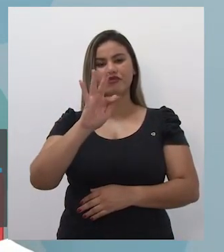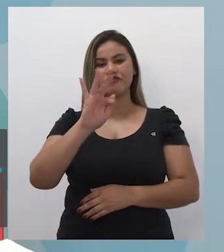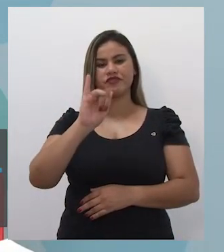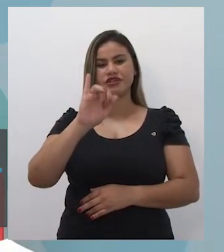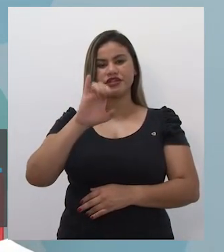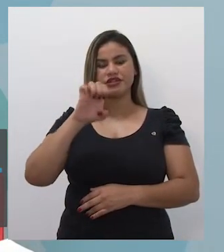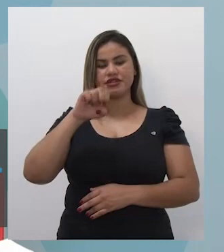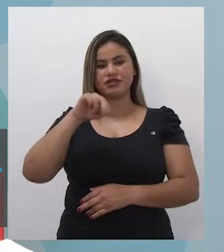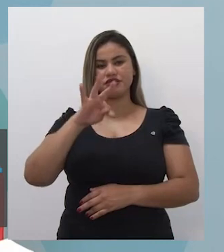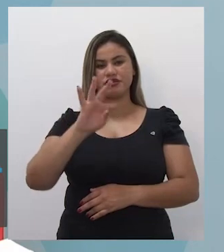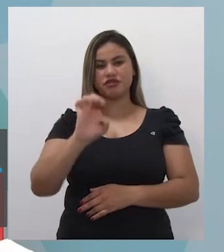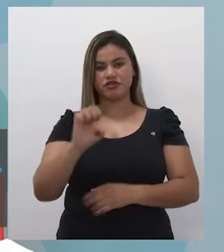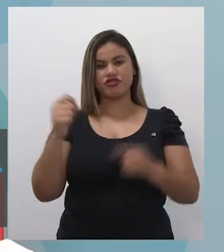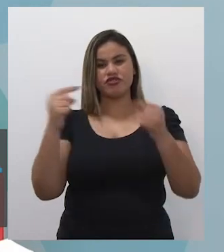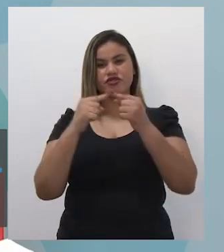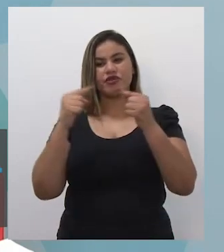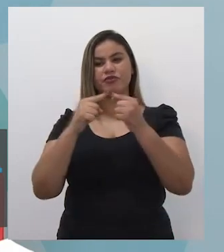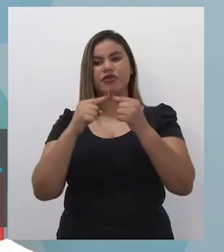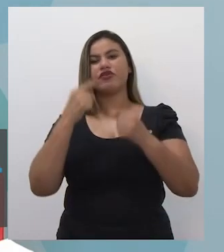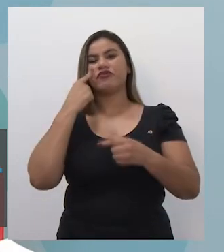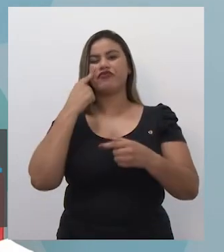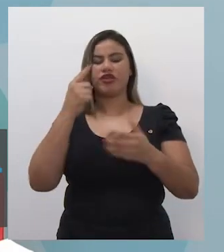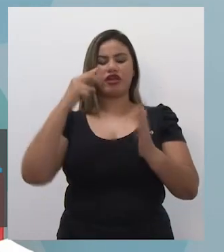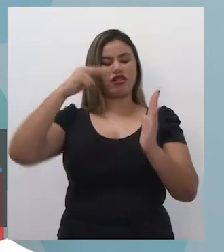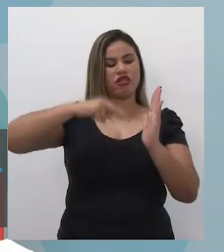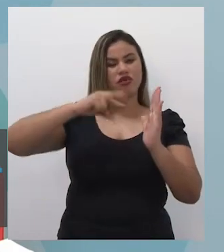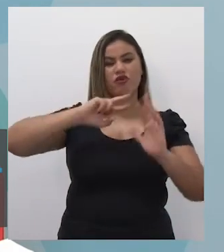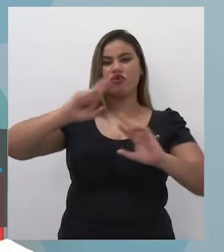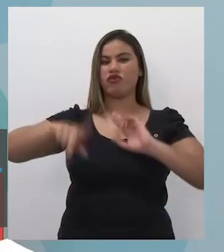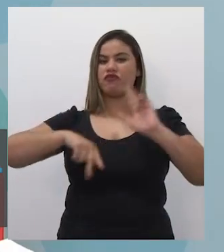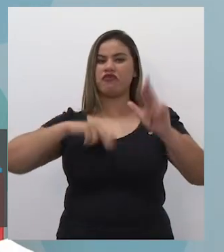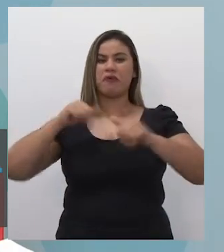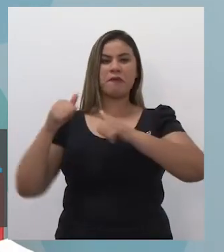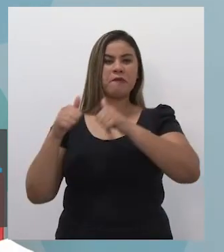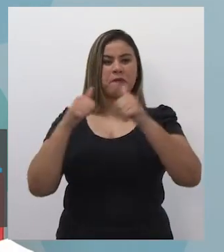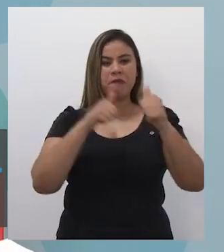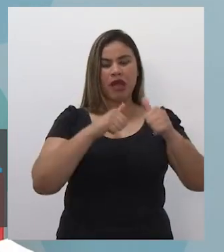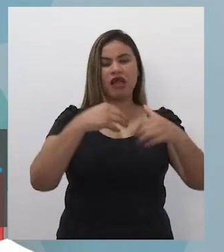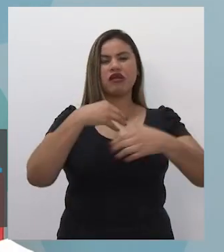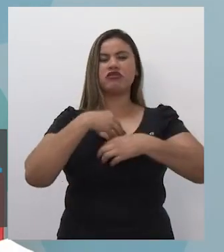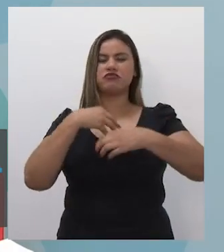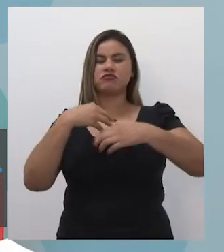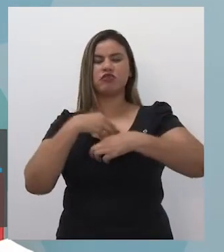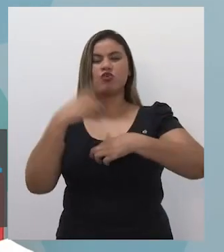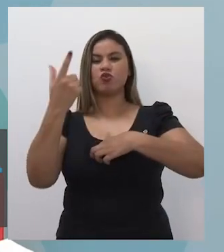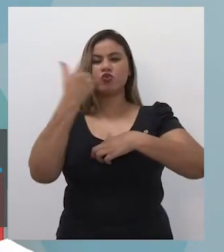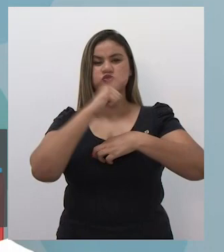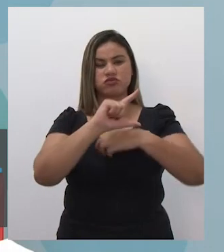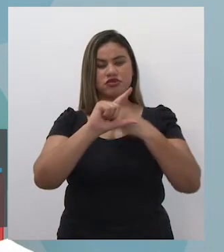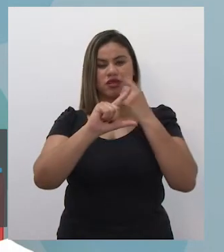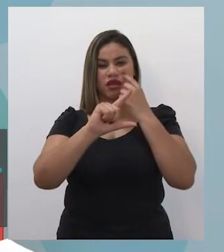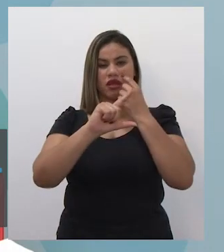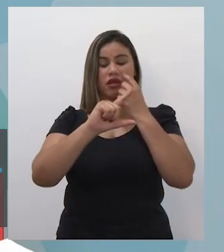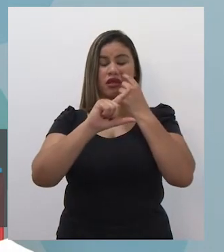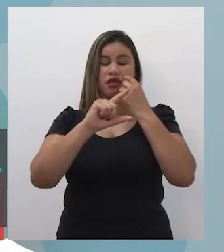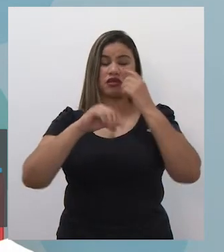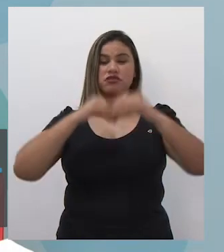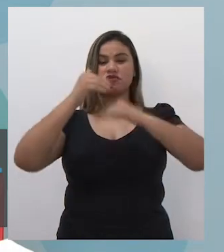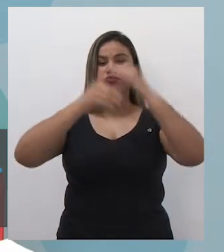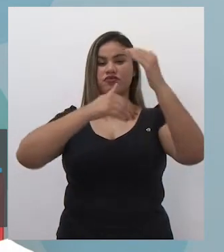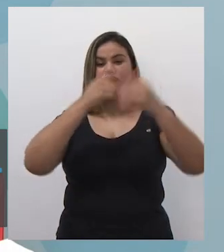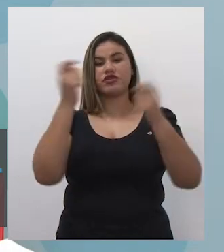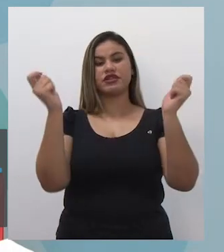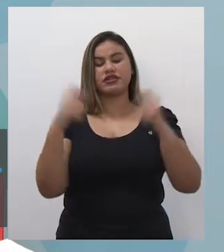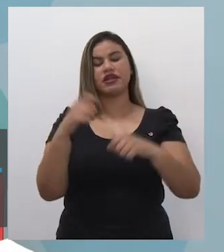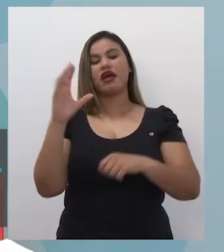mas que ele consegue, né, por meio de estratégias de leitura, construir sentidos. E para que a gente desenvolva, né, essa